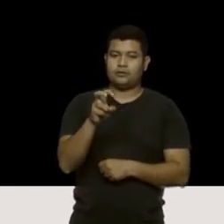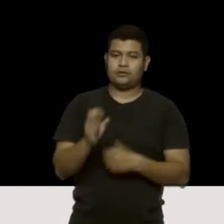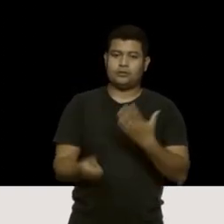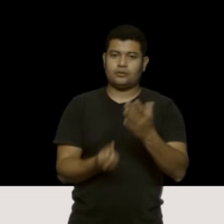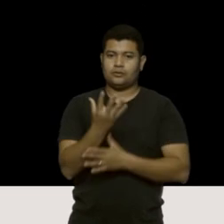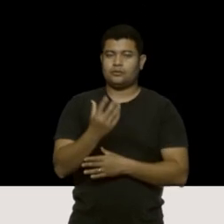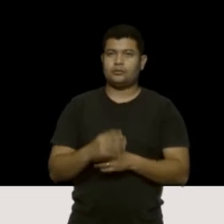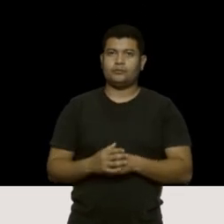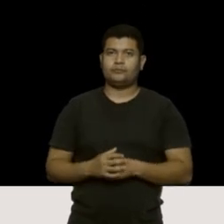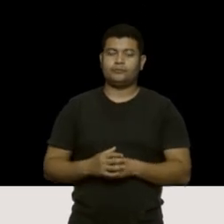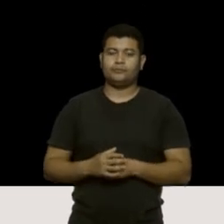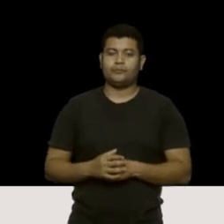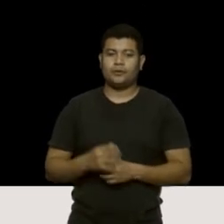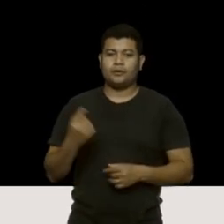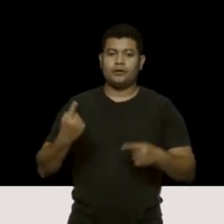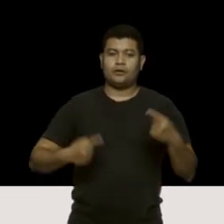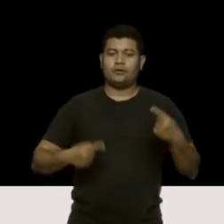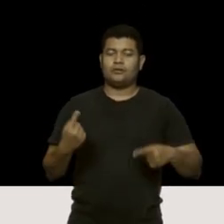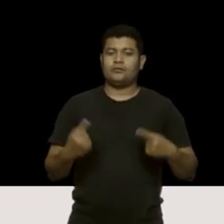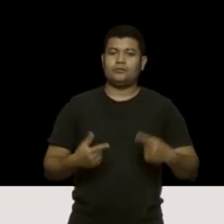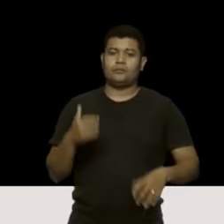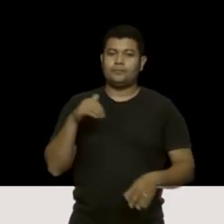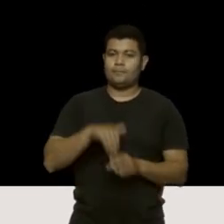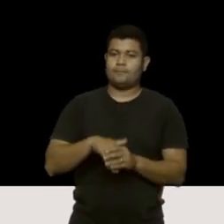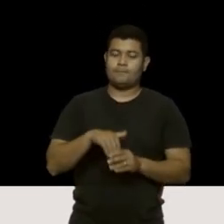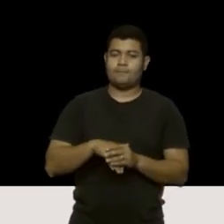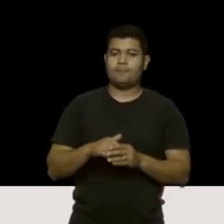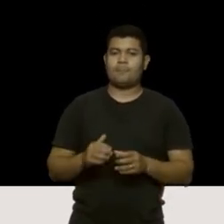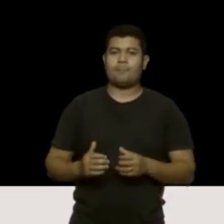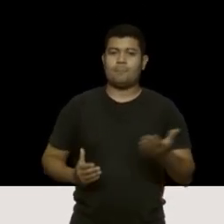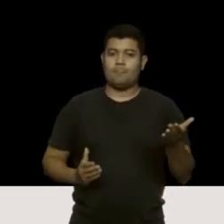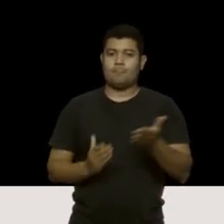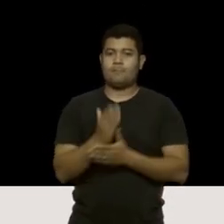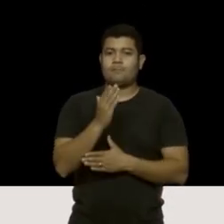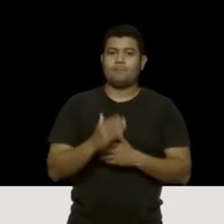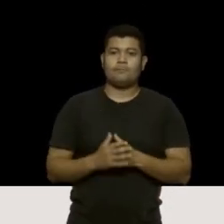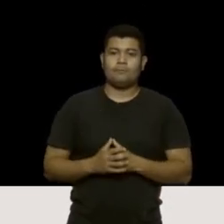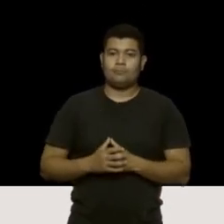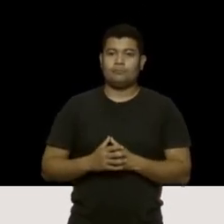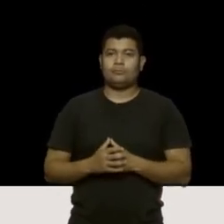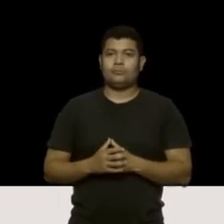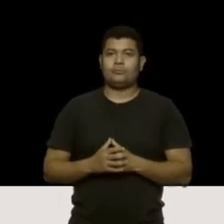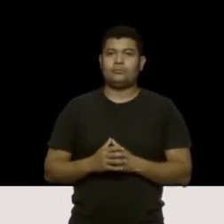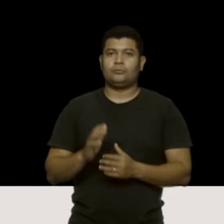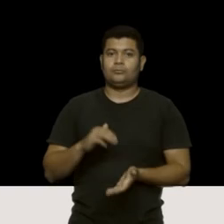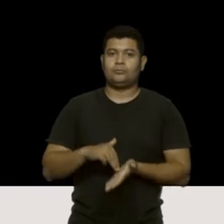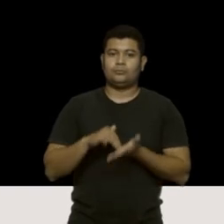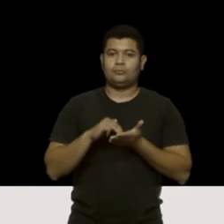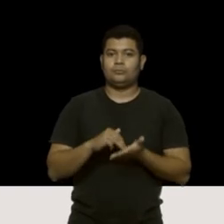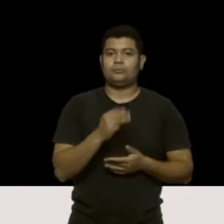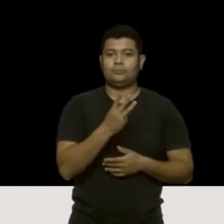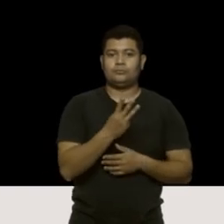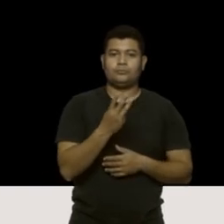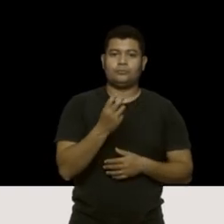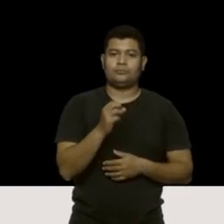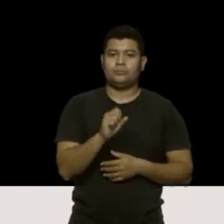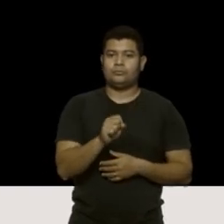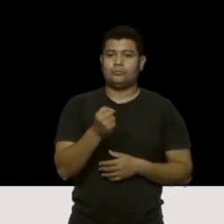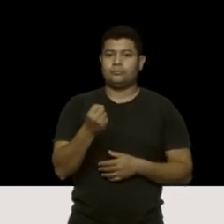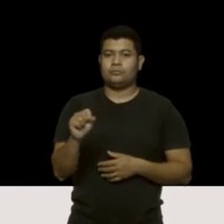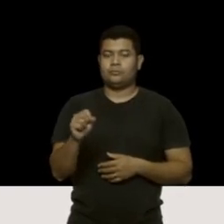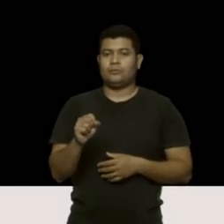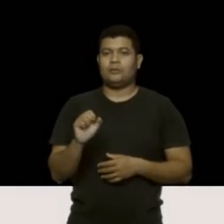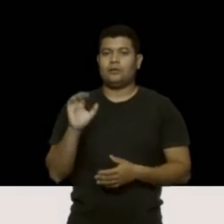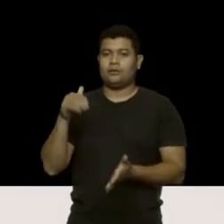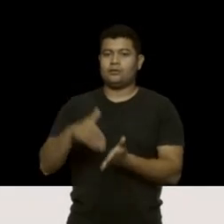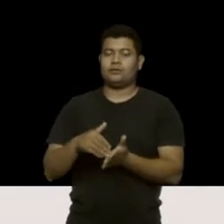Em discussão, em votação, aprovado. Moções 388 a